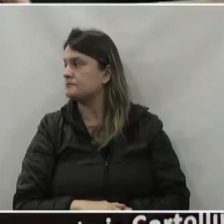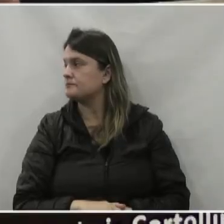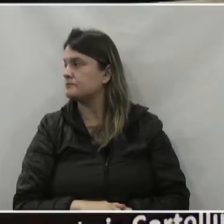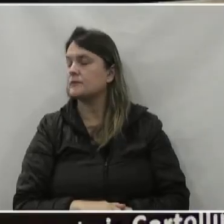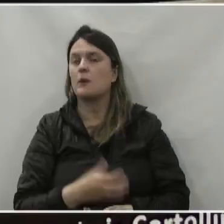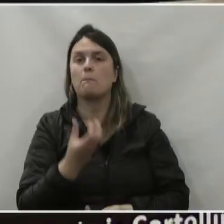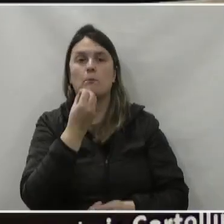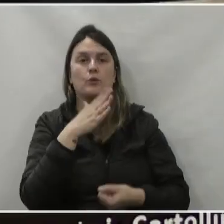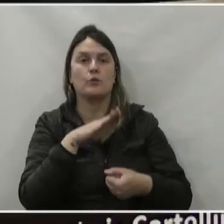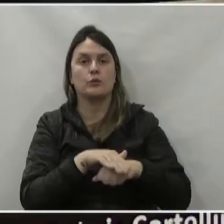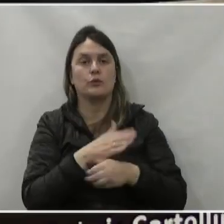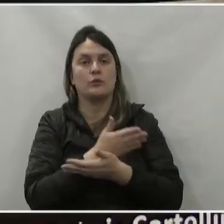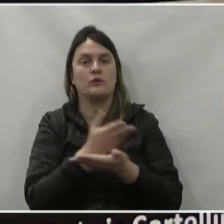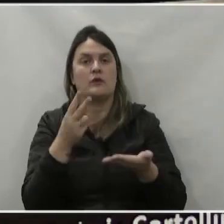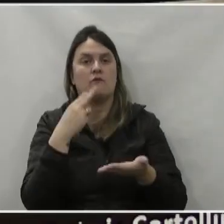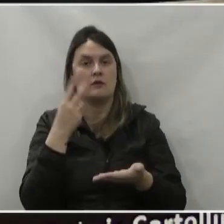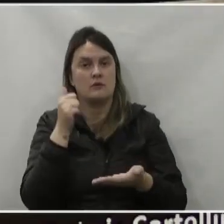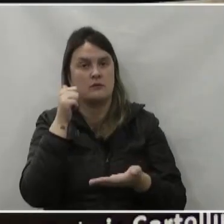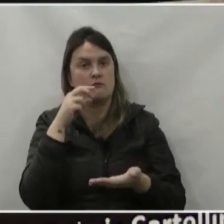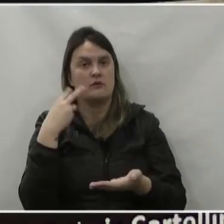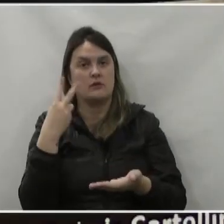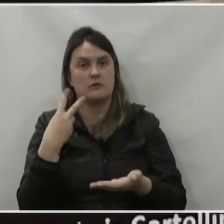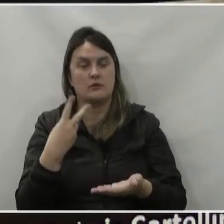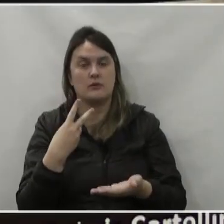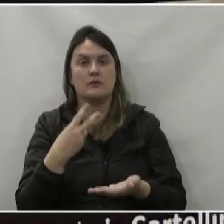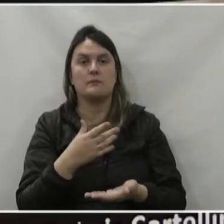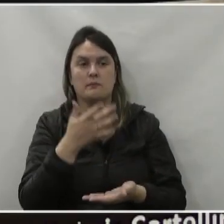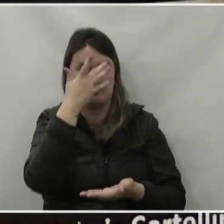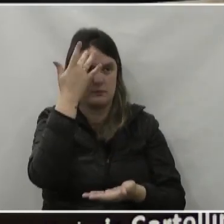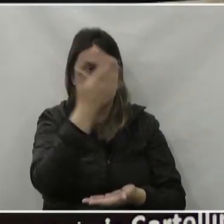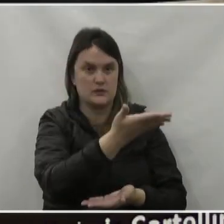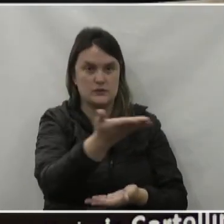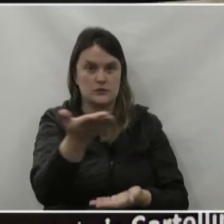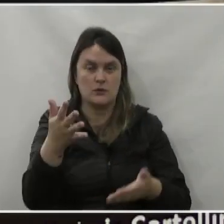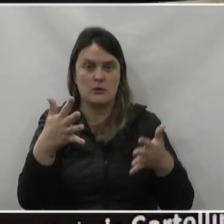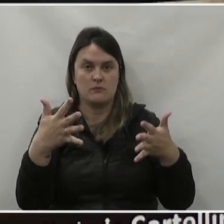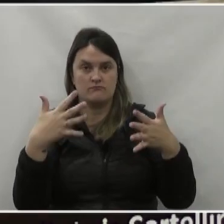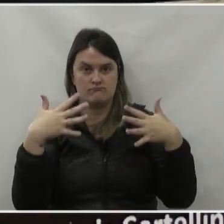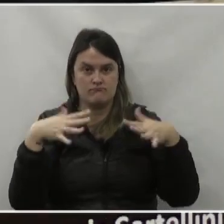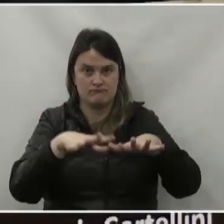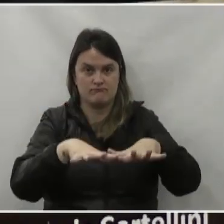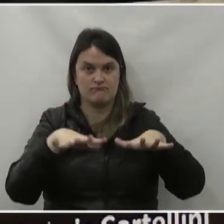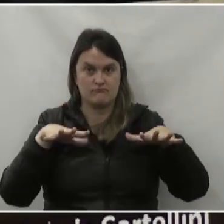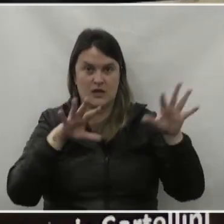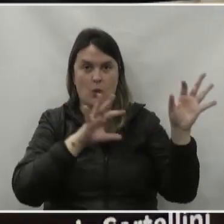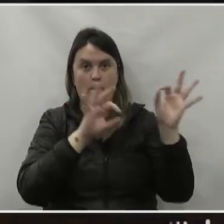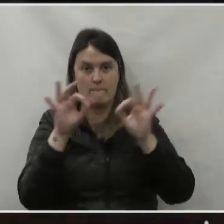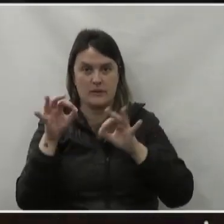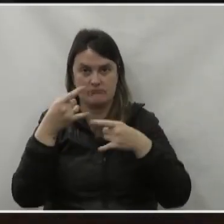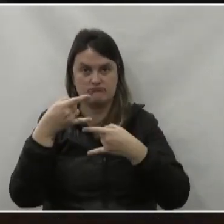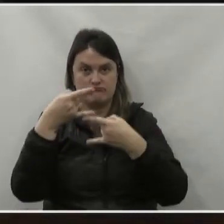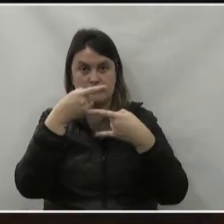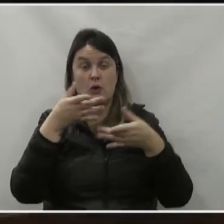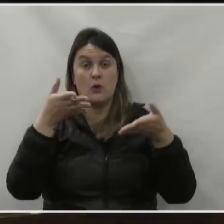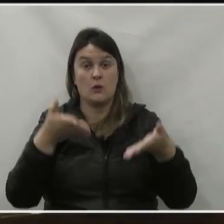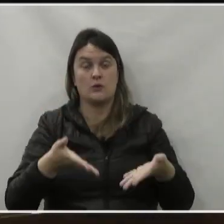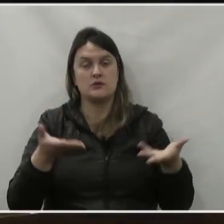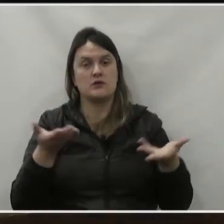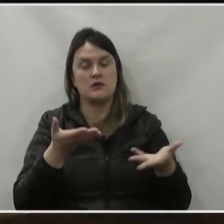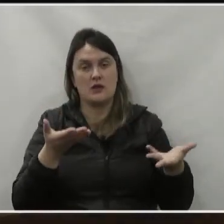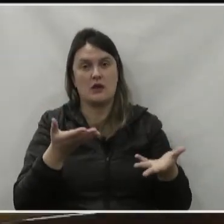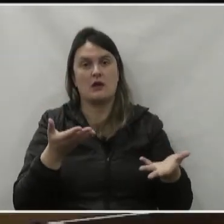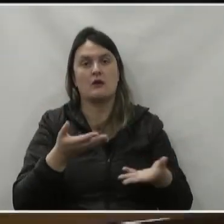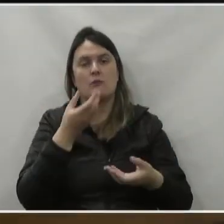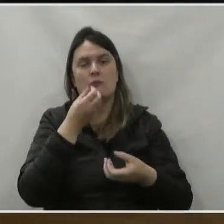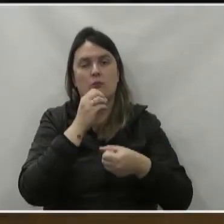Boa noite aos colegas vereadores, pessoas que nos assistem, plateia presente. Hoje eu quero mandar uma